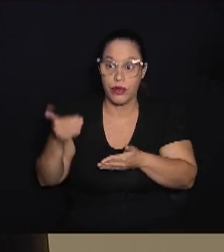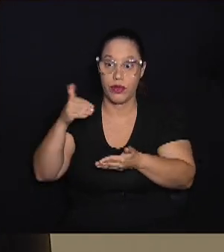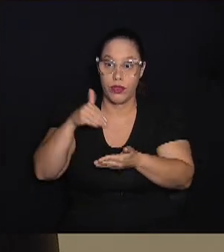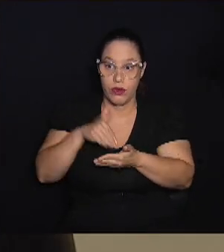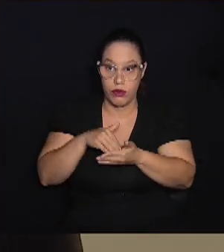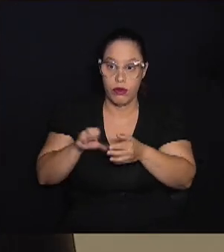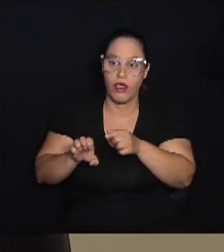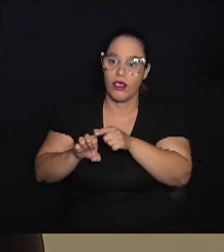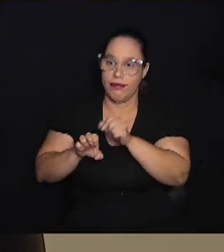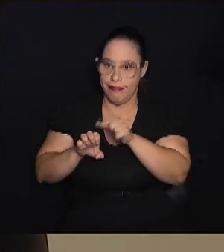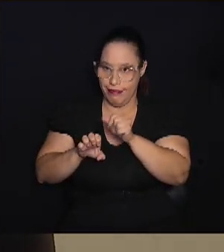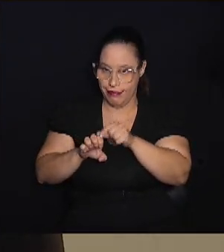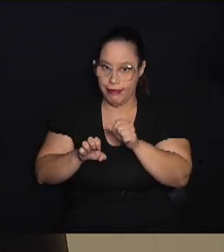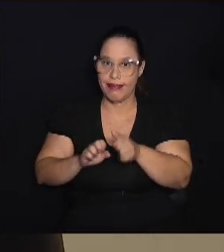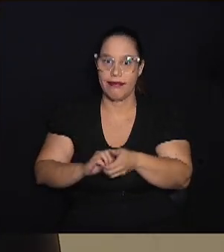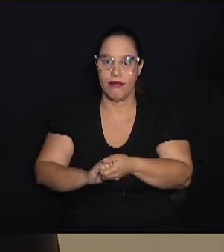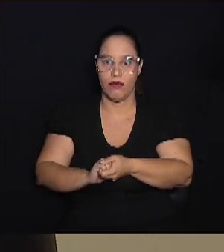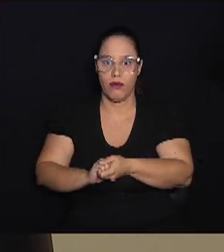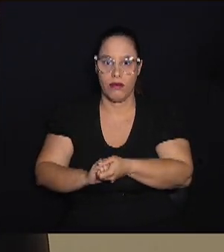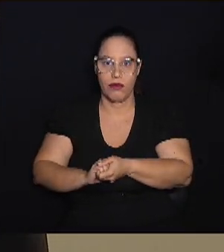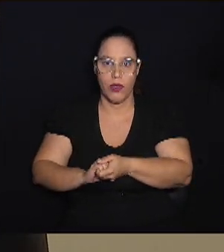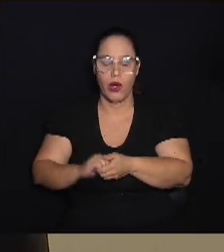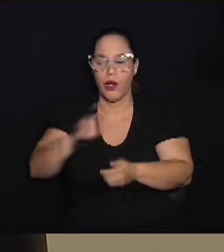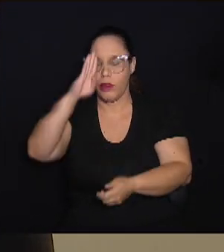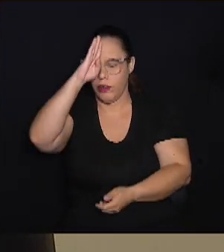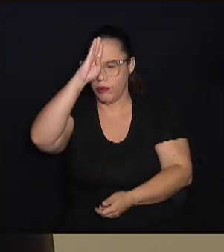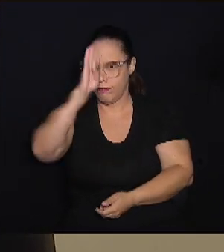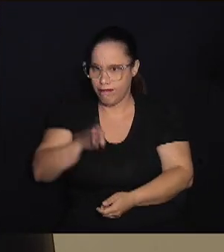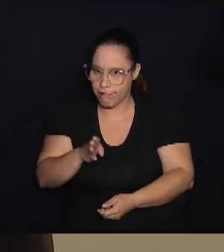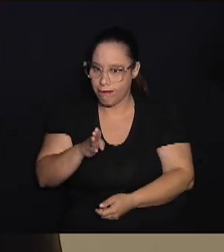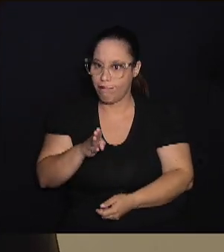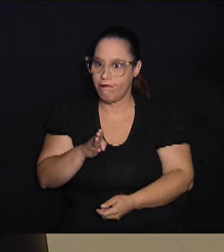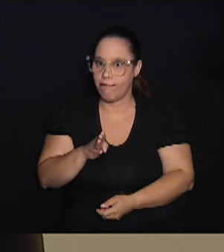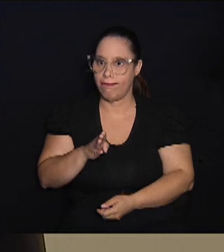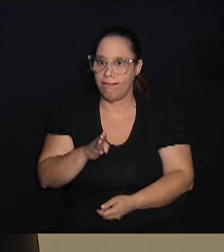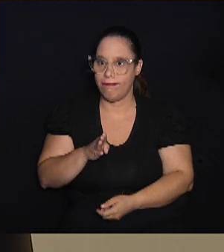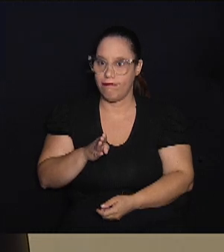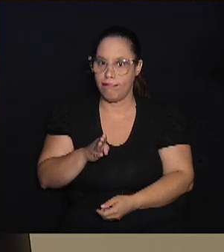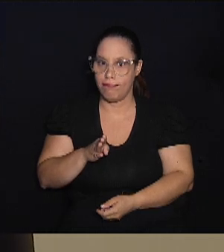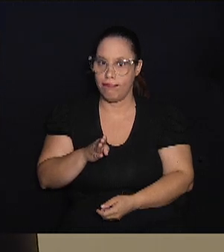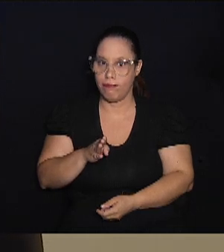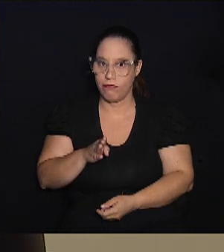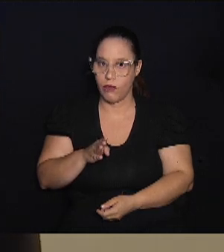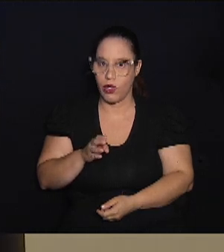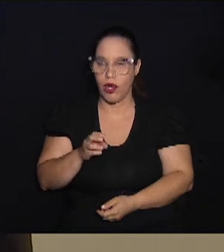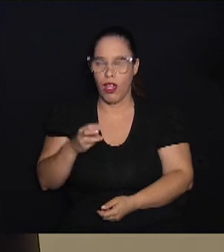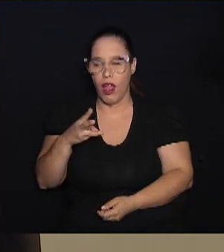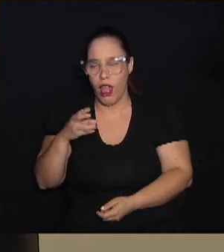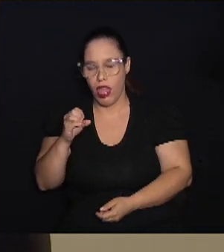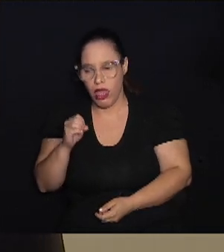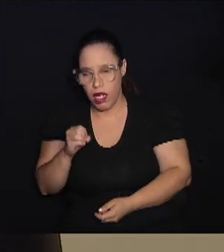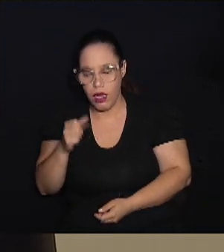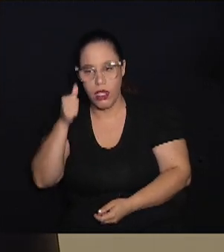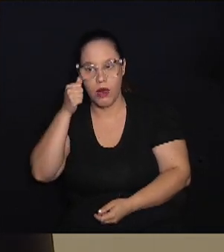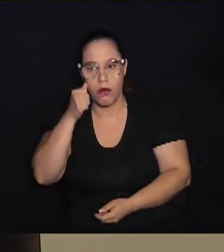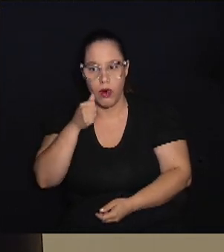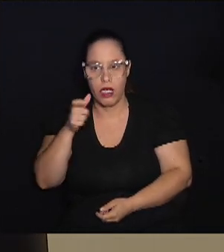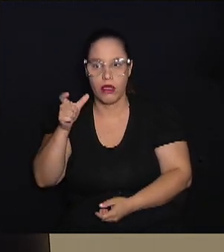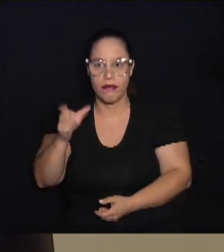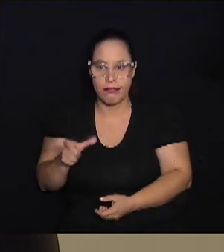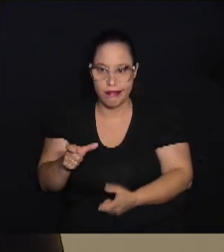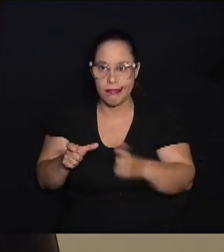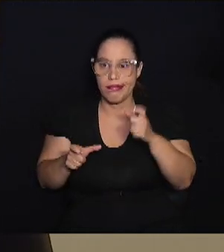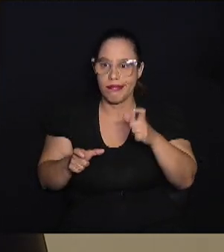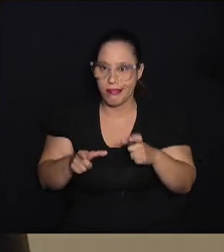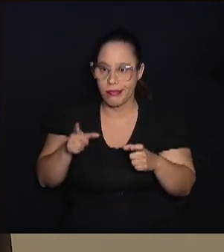do empreendedorismo. É totalmente gratuito, nós temos aqui, nosso espaço comporta 30 mulheres, por isso que a gente tem a intenção de fazer